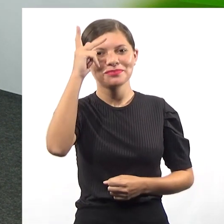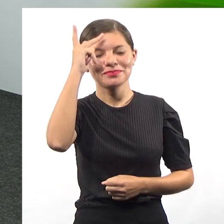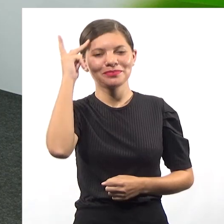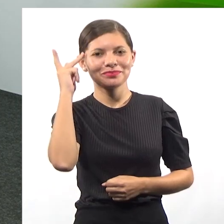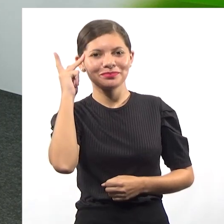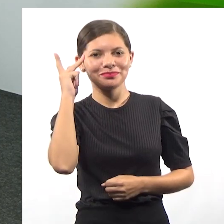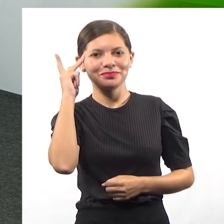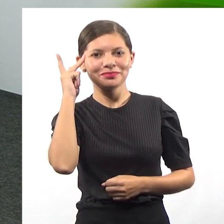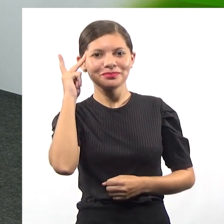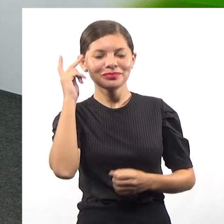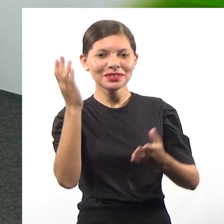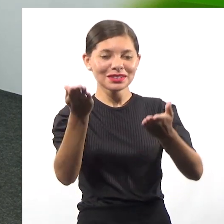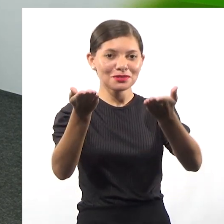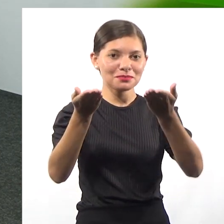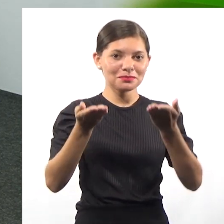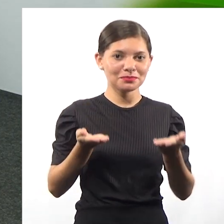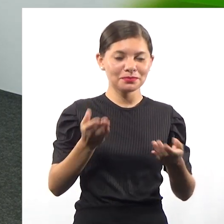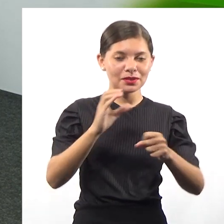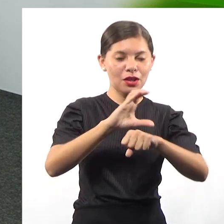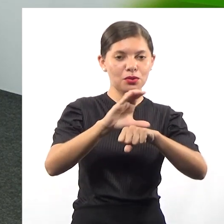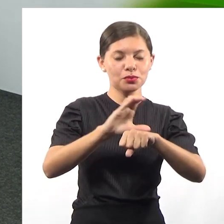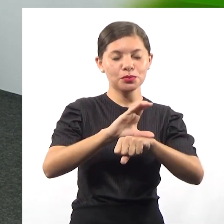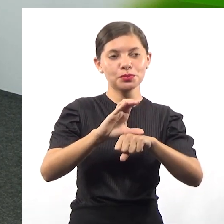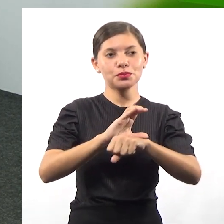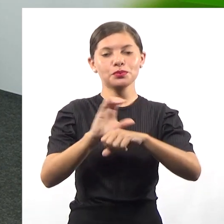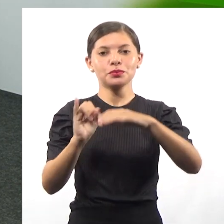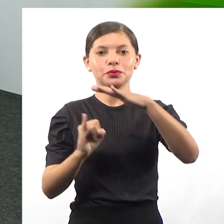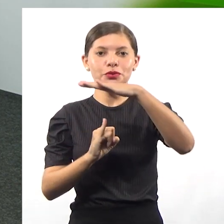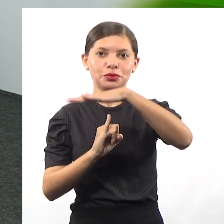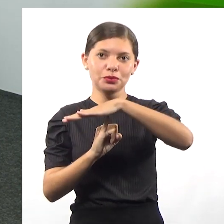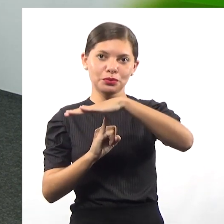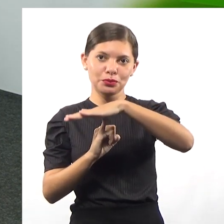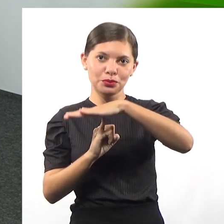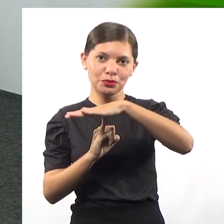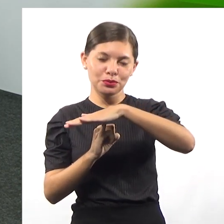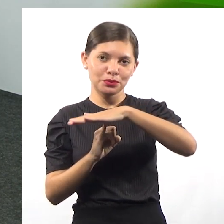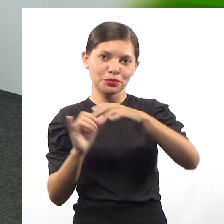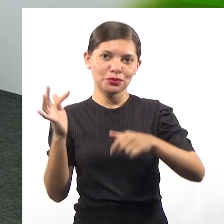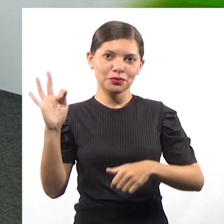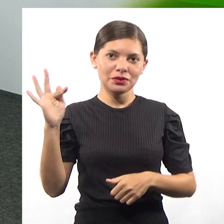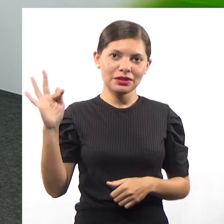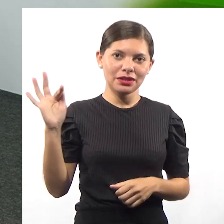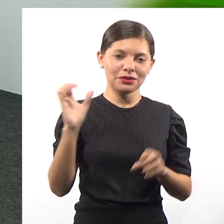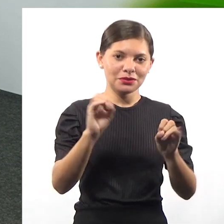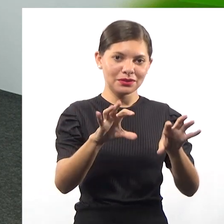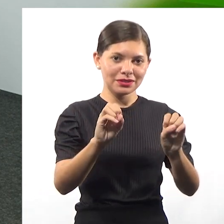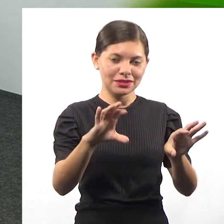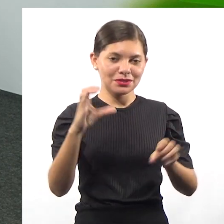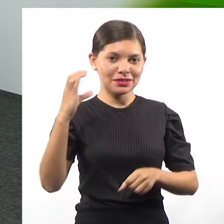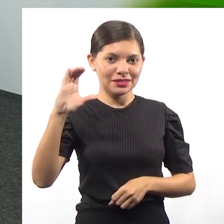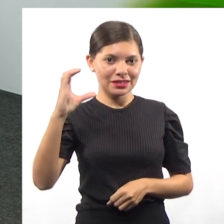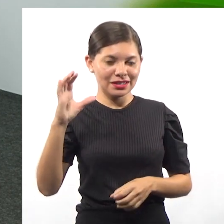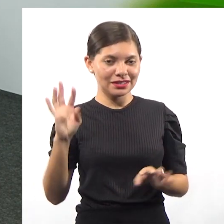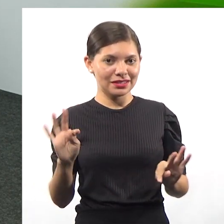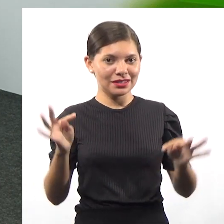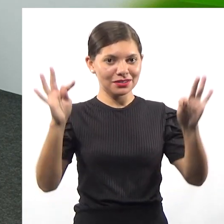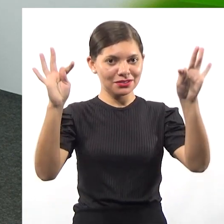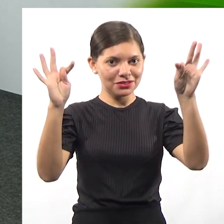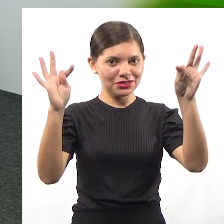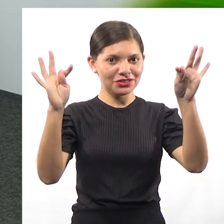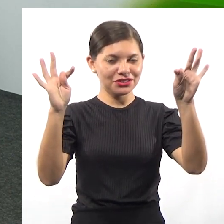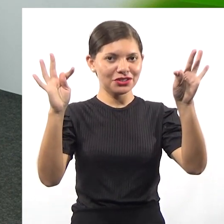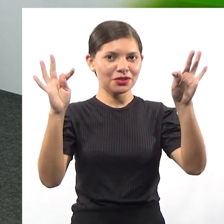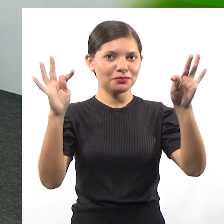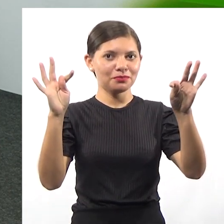Saudações, pessoas! Sejam bem-vindos aos cursos do Instituto Federal de Educação, Ciência e Tecnologia de Rondônia, o